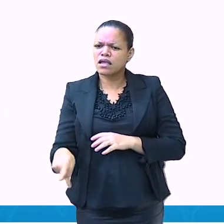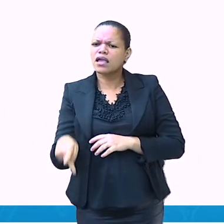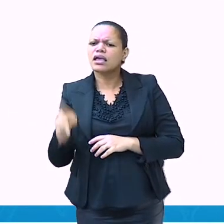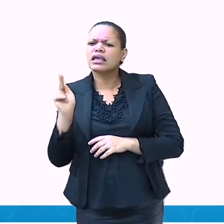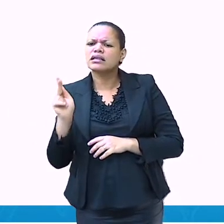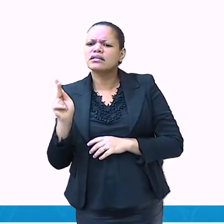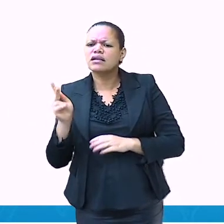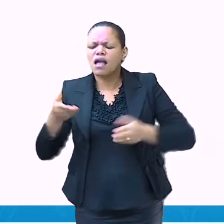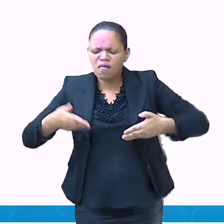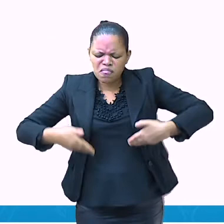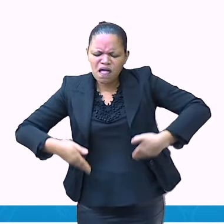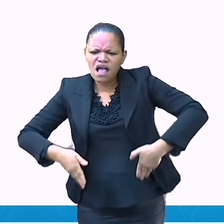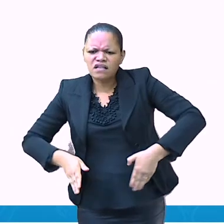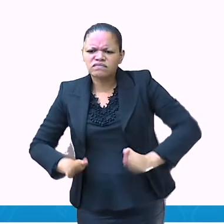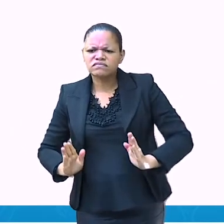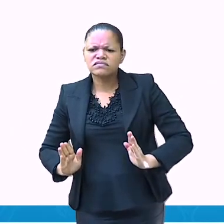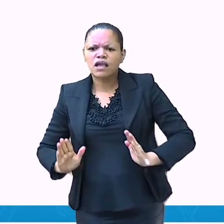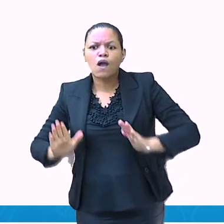Quando?